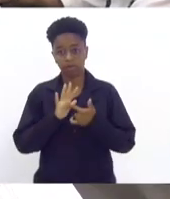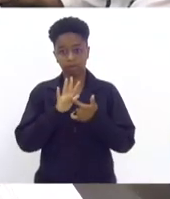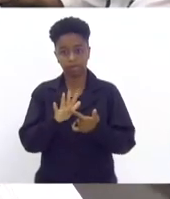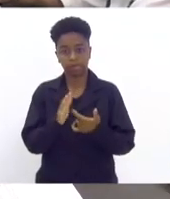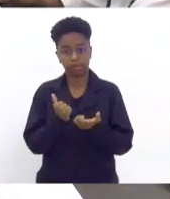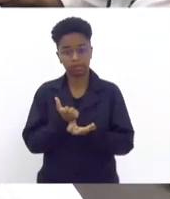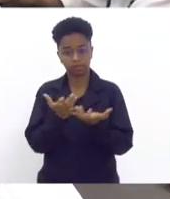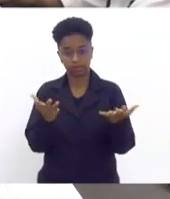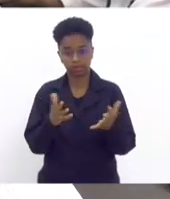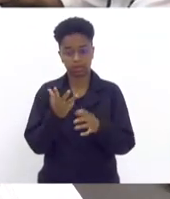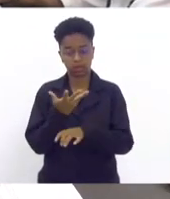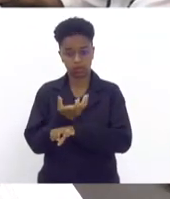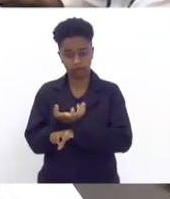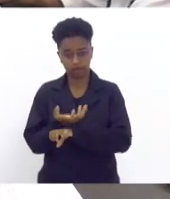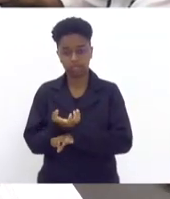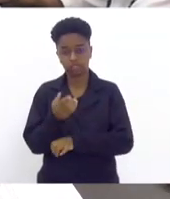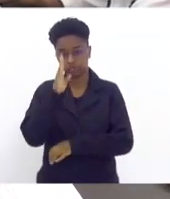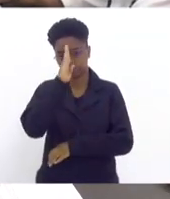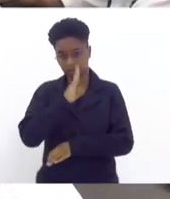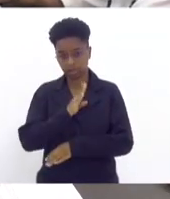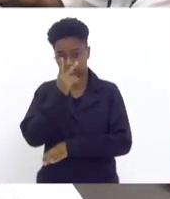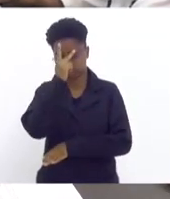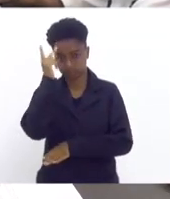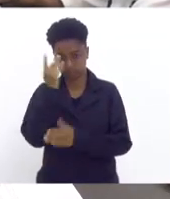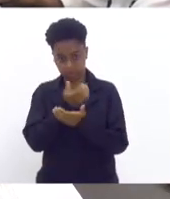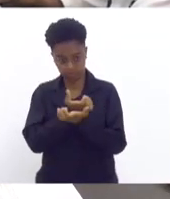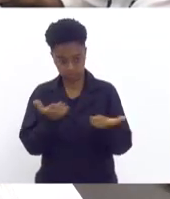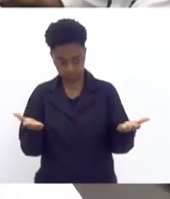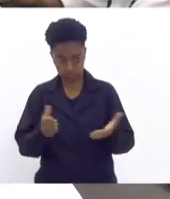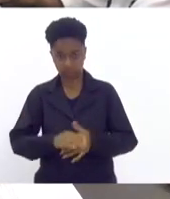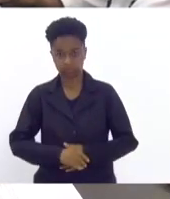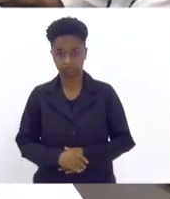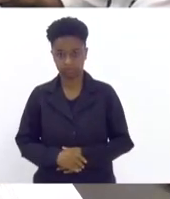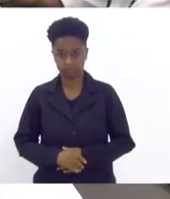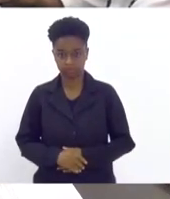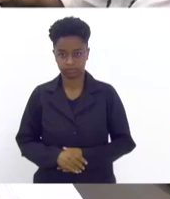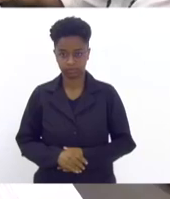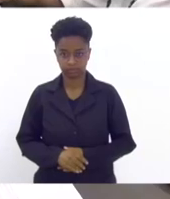Wi-Fi gratuitamente aos usuários, exatamente igual.